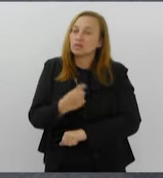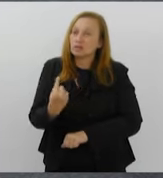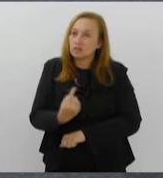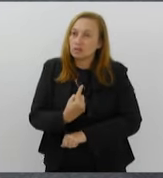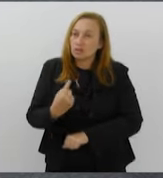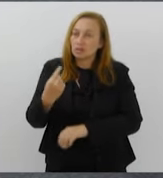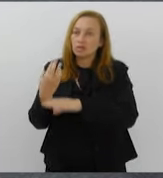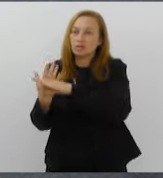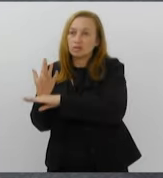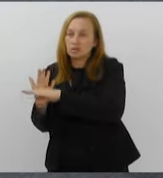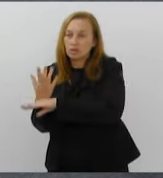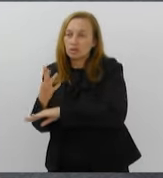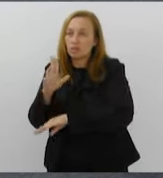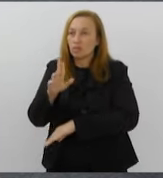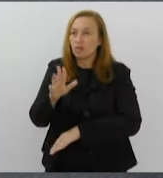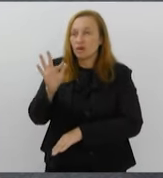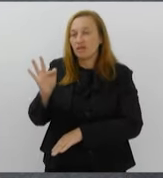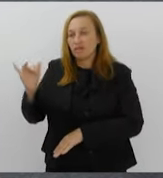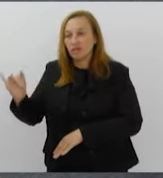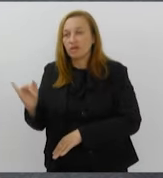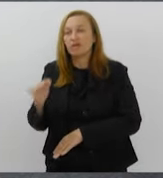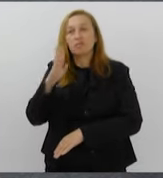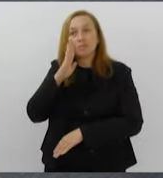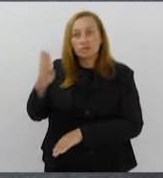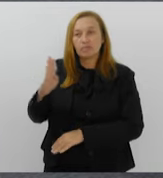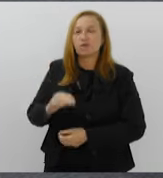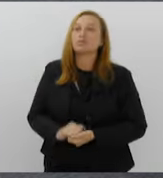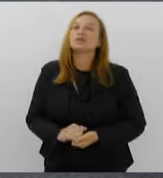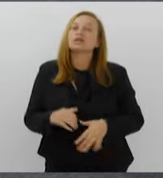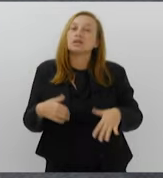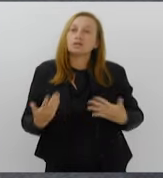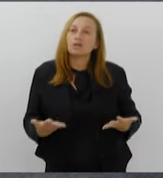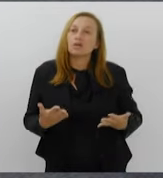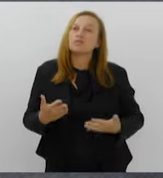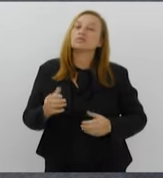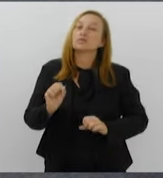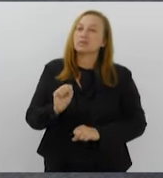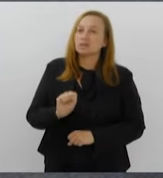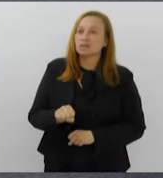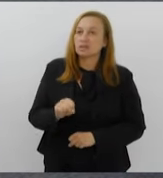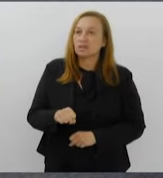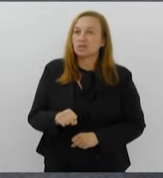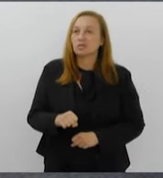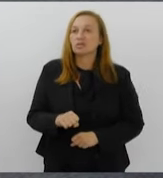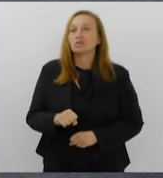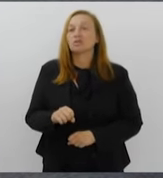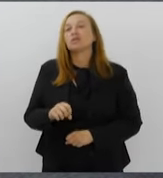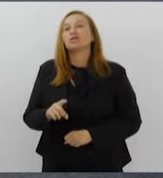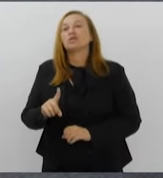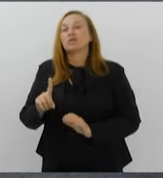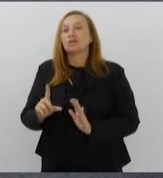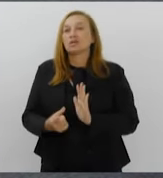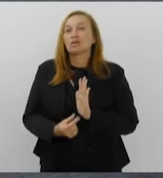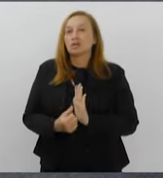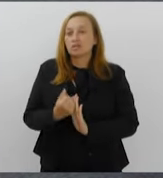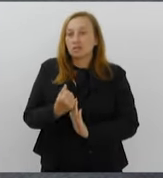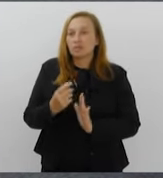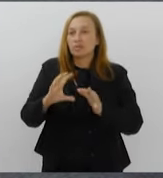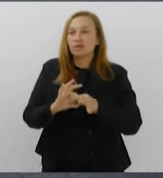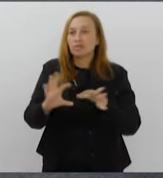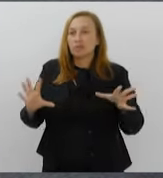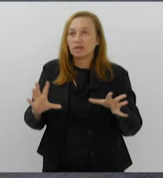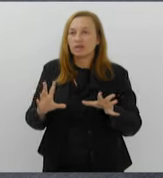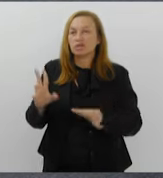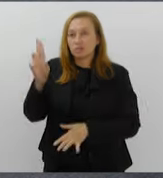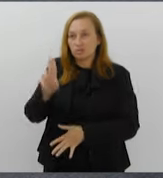a UERJ e a UENF, devem ser prioridade. Então, vamos sim pelo Duodécimos, sim pela autonomia